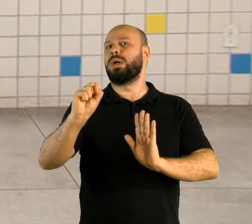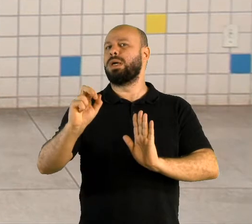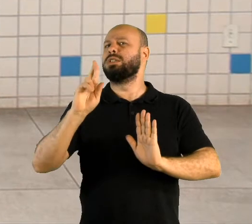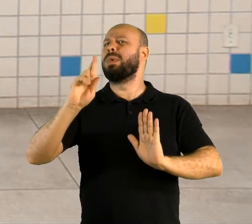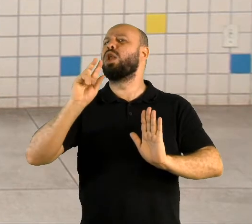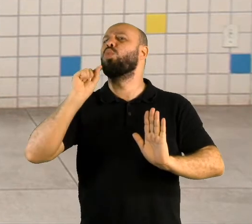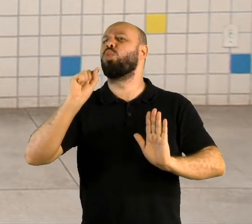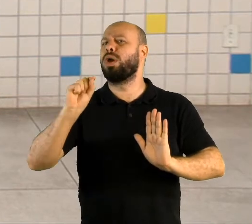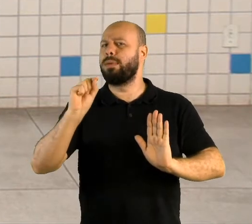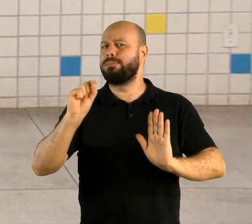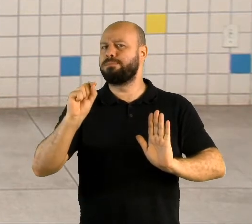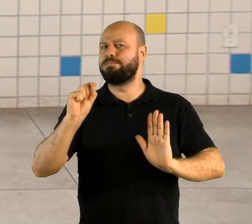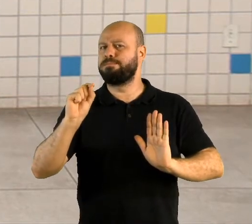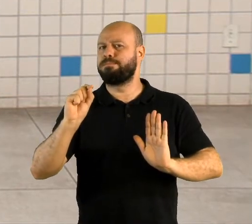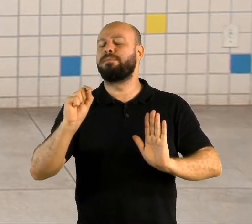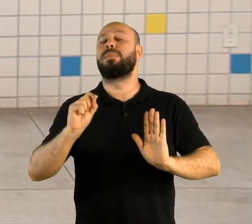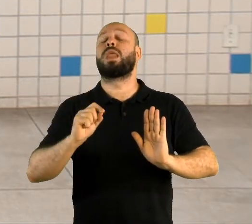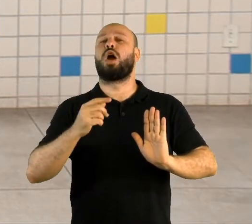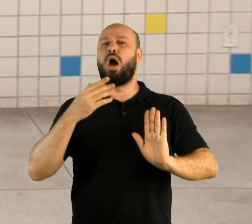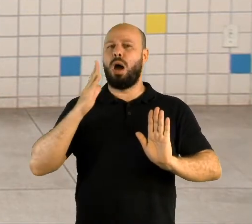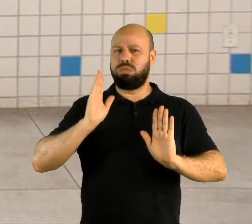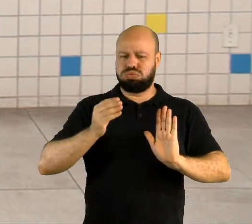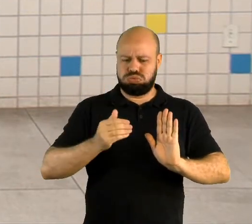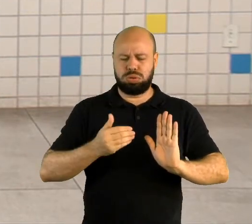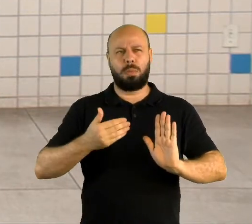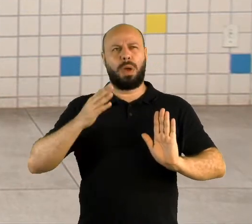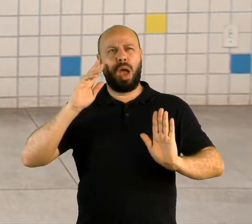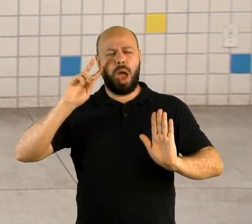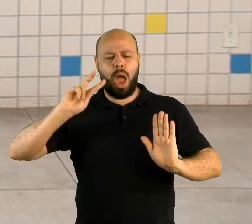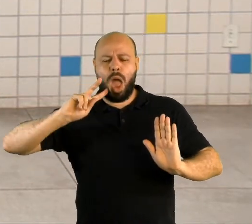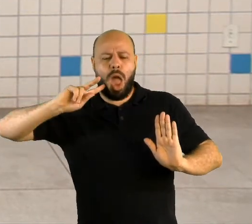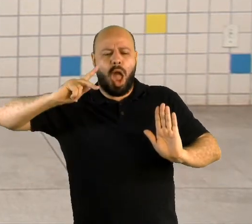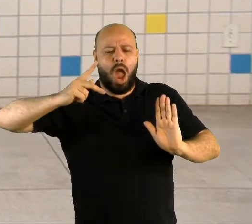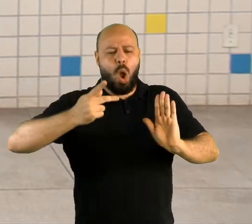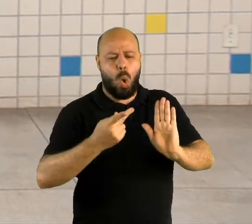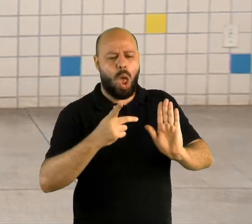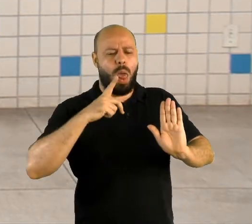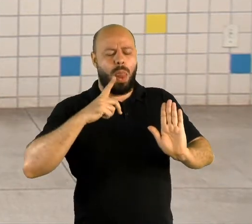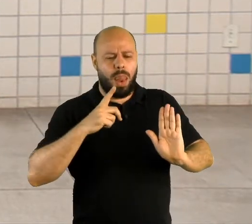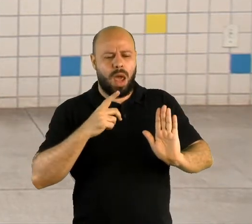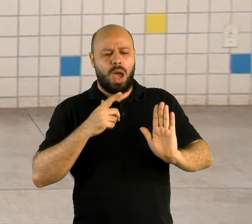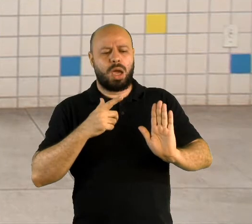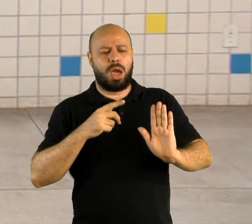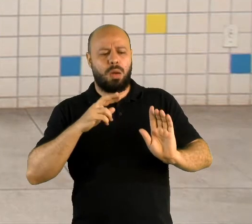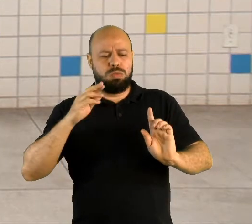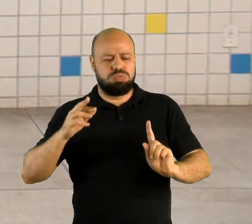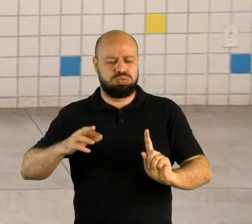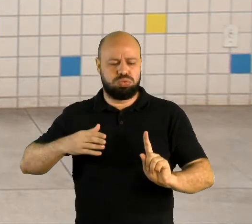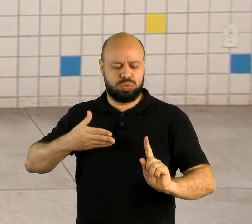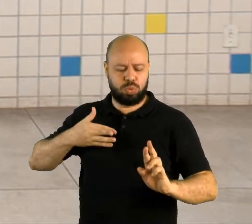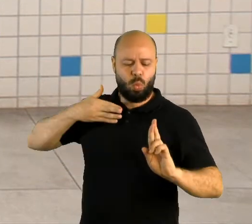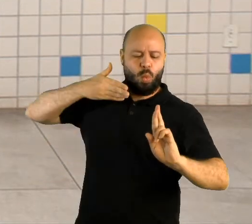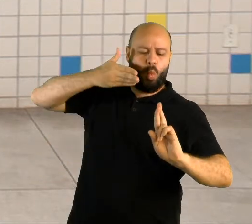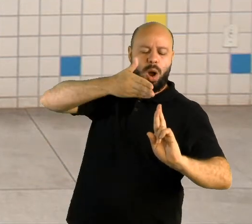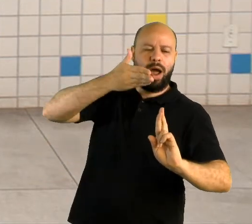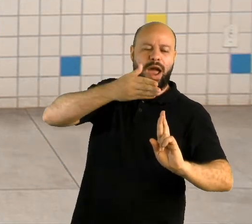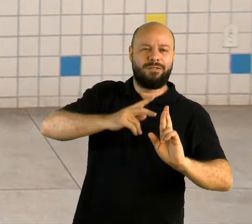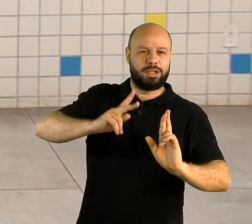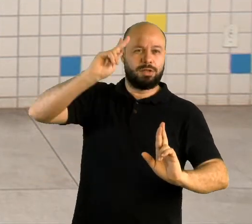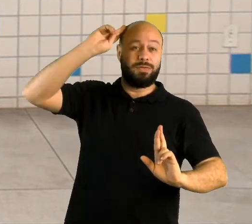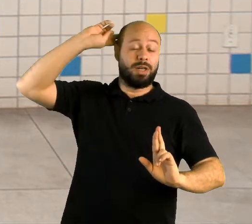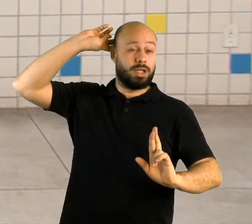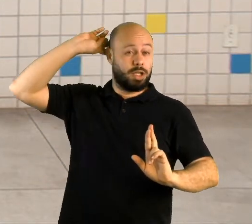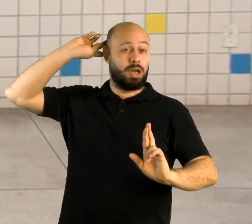seja, tacitamente reconhece que os referenciais adotados para vestibulandos